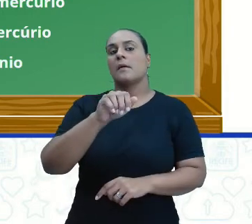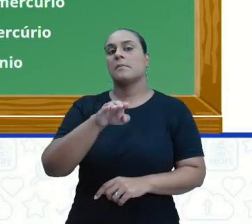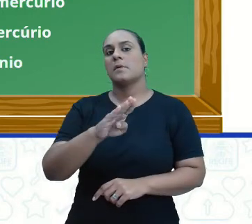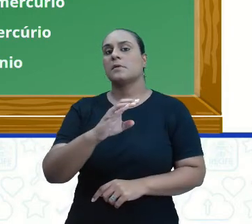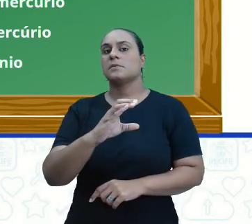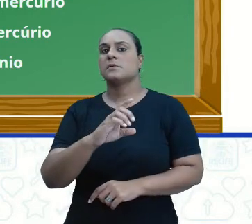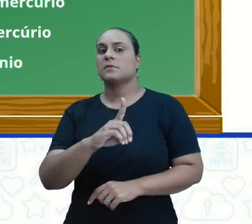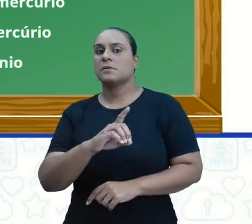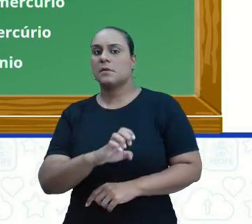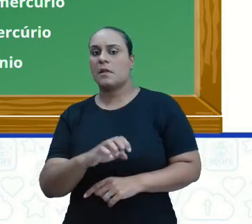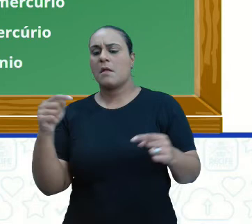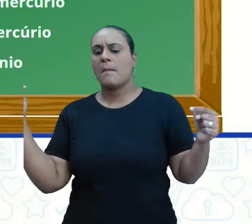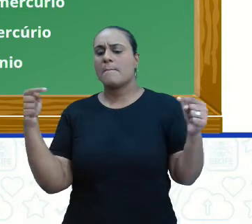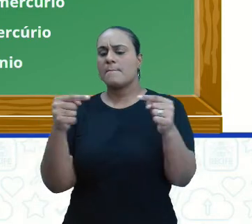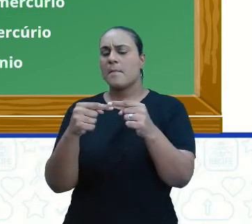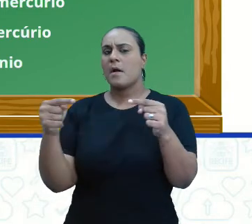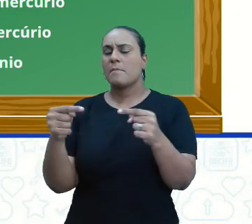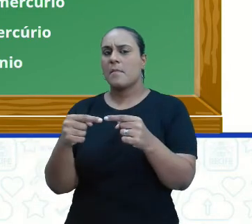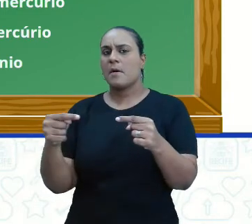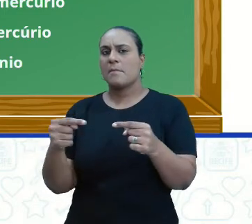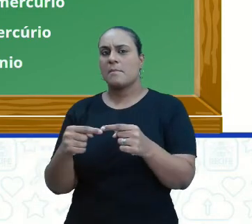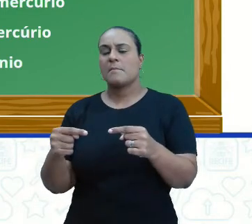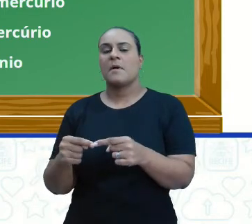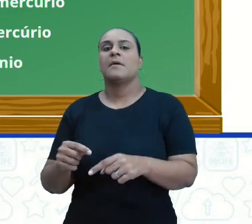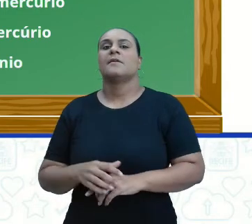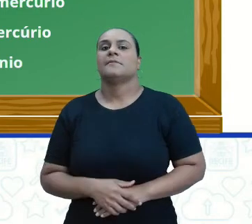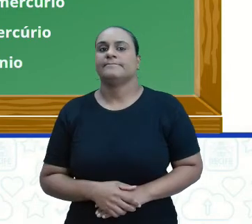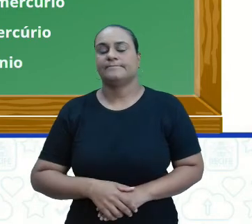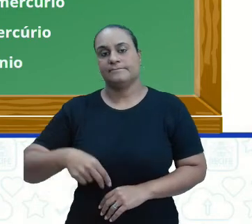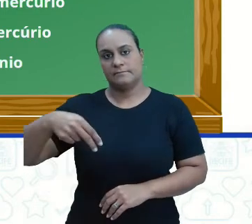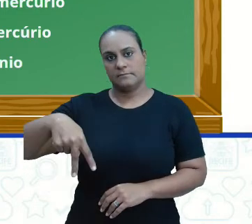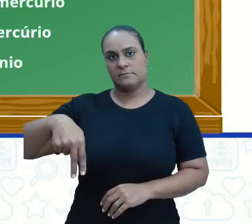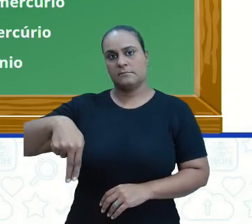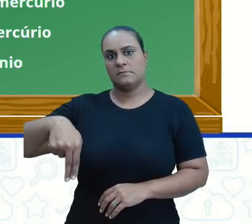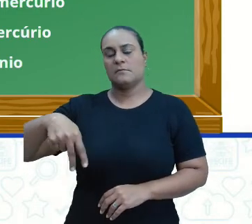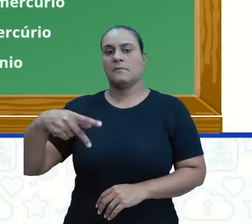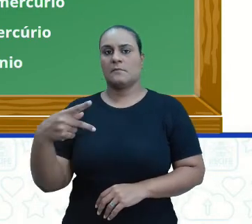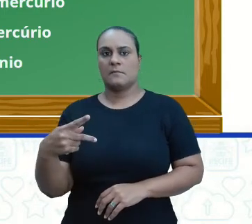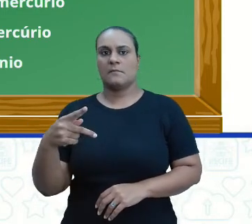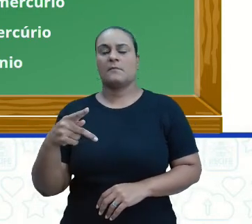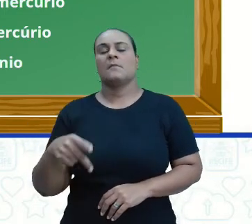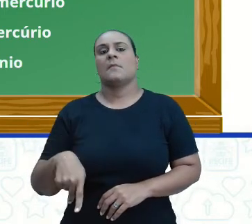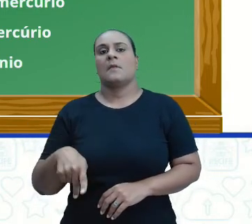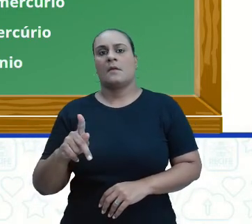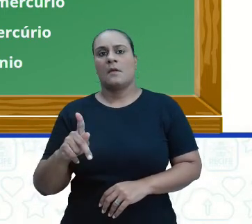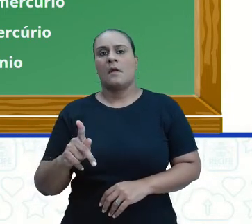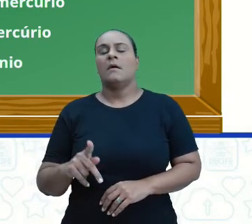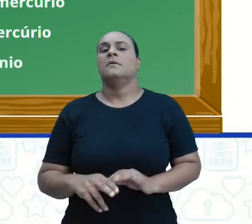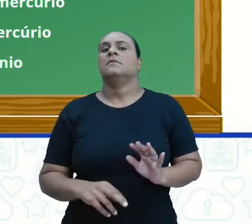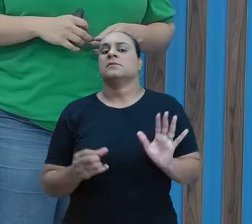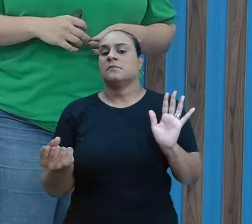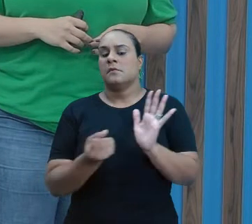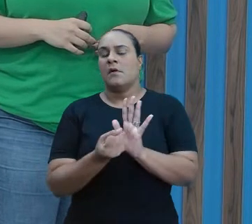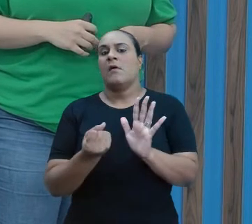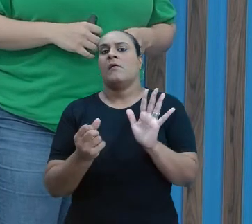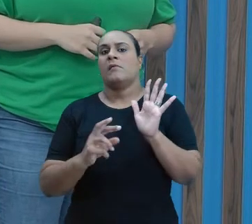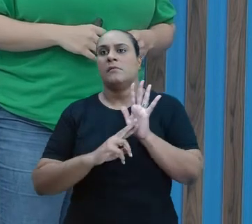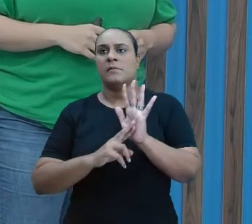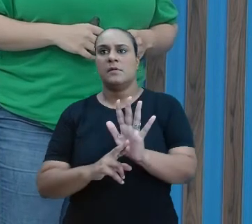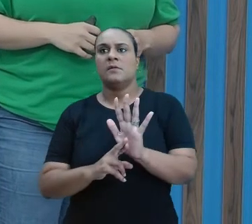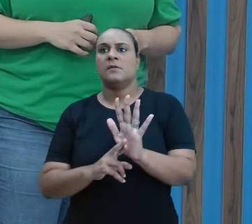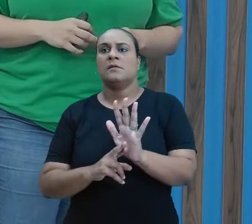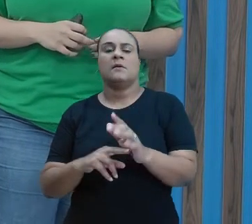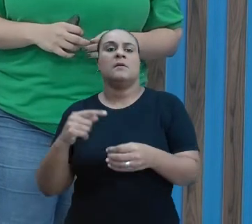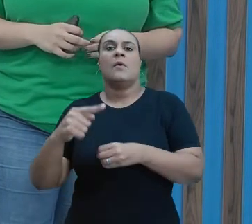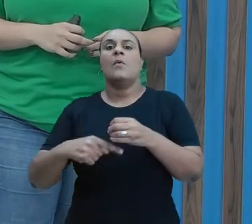que apresentam esses símbolos aí? N, P e K. Inclusive, eu já mostrei aqui na